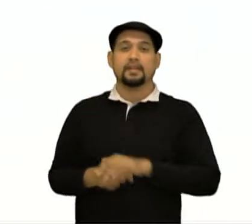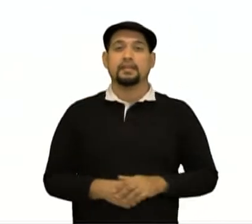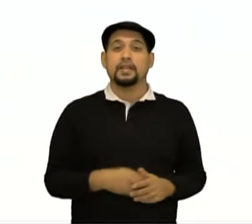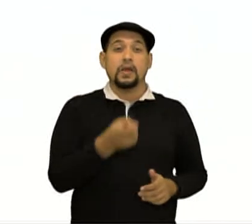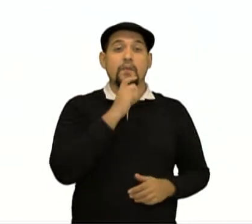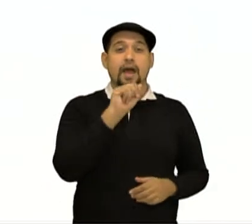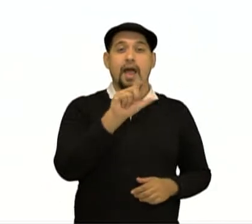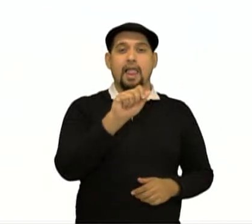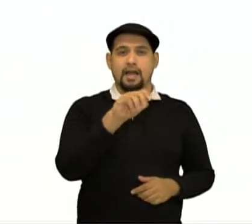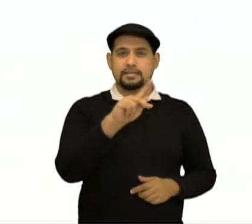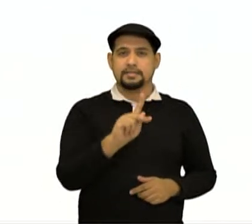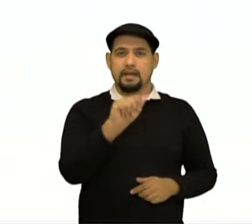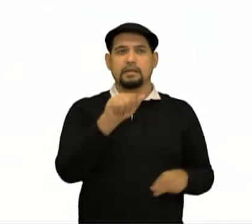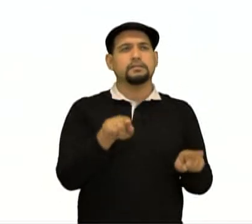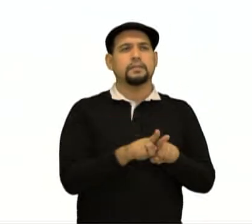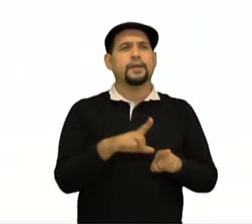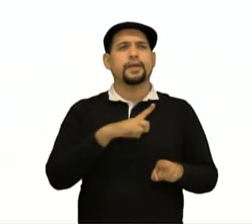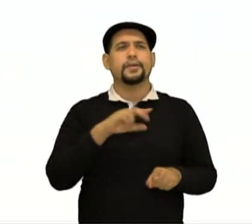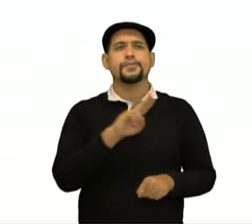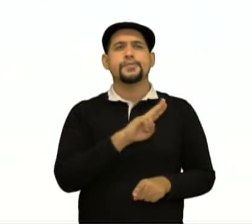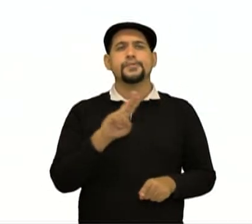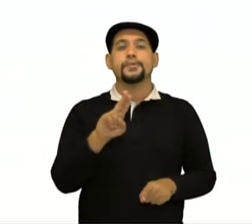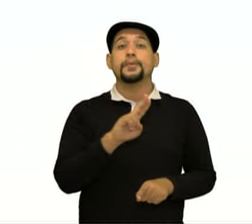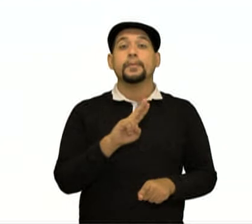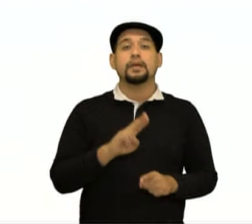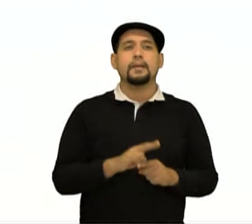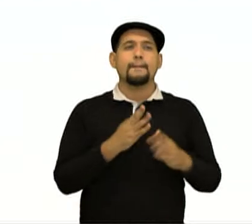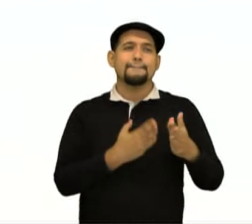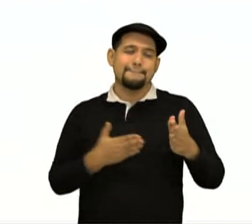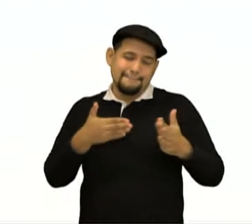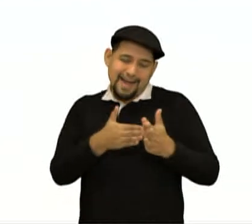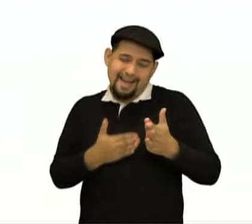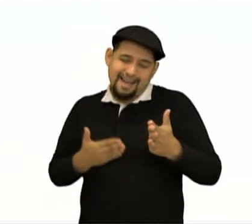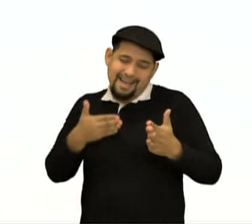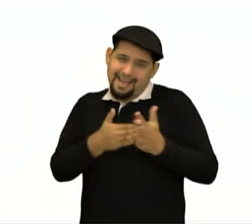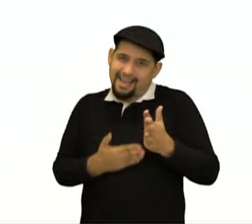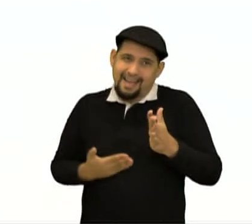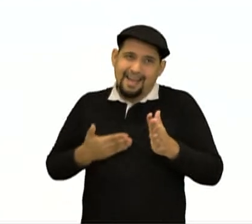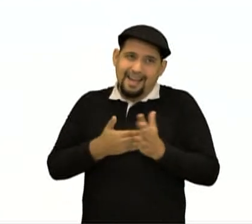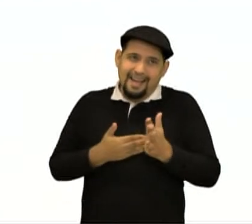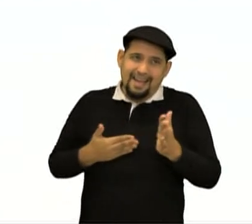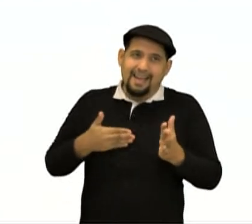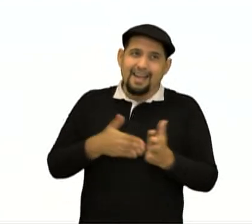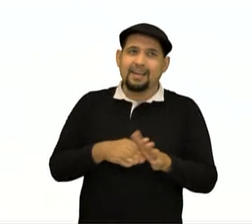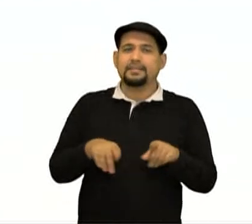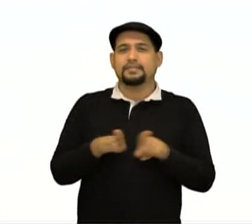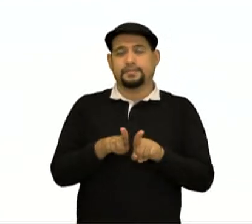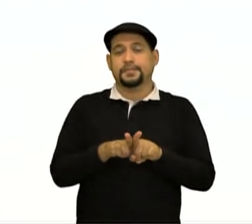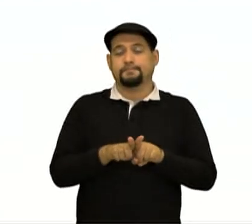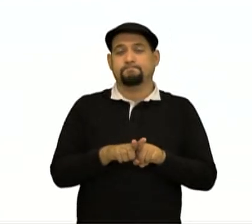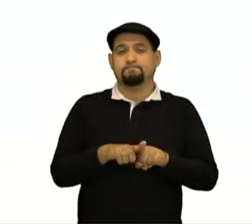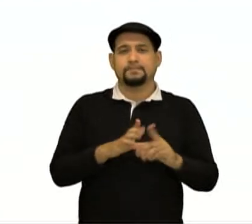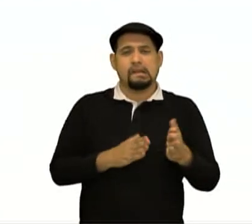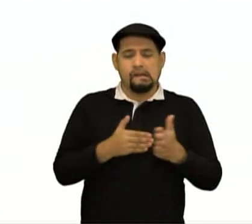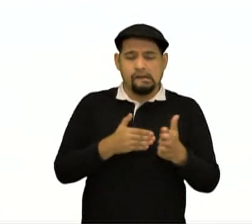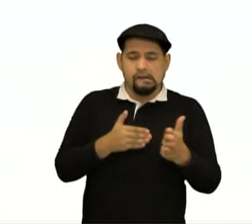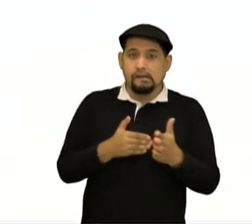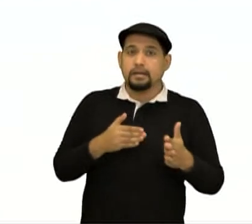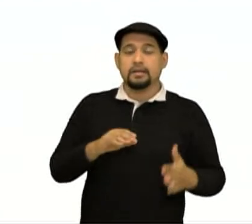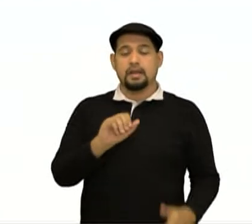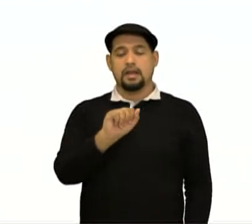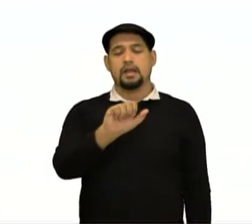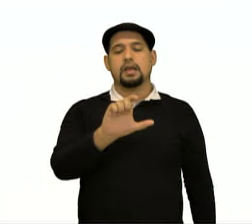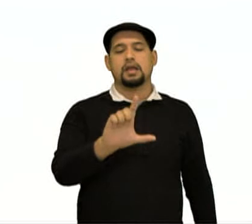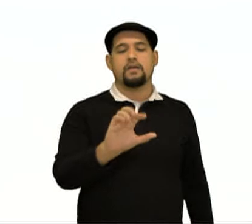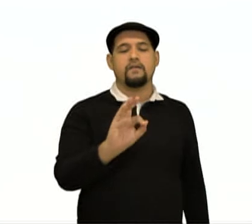e que ele estabelece as chamadas Barreiras diz construídas em termos de Alpha única então em